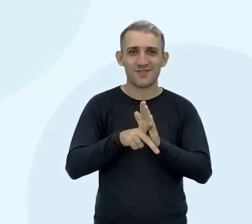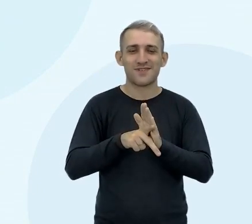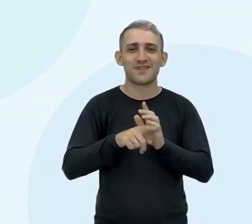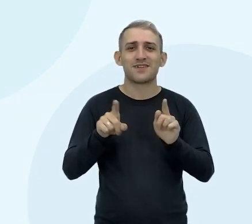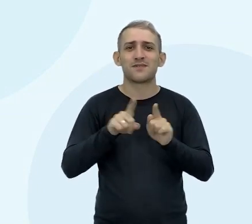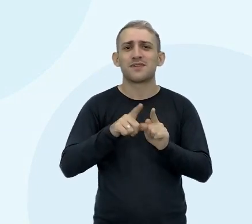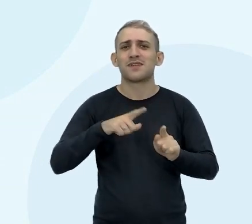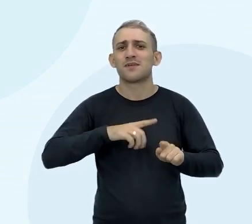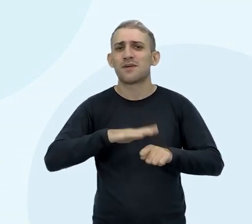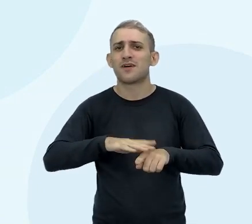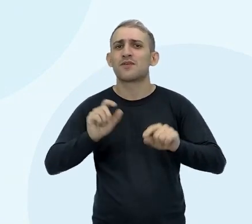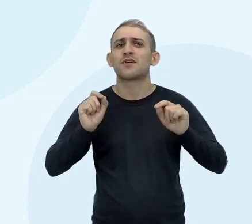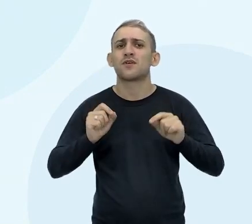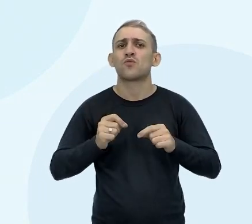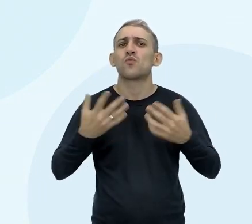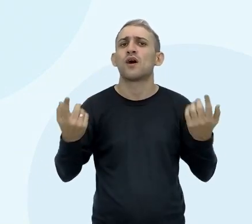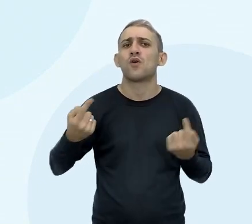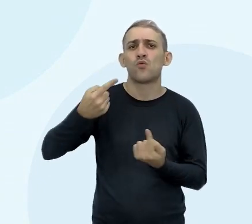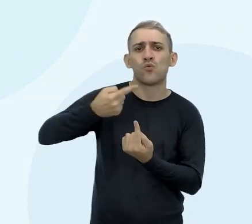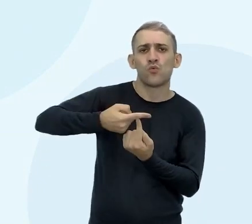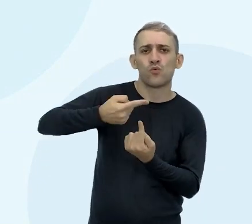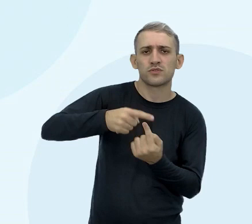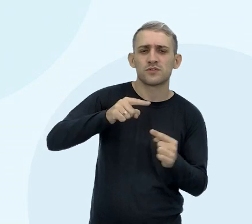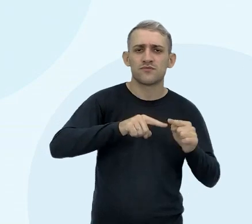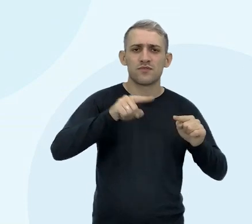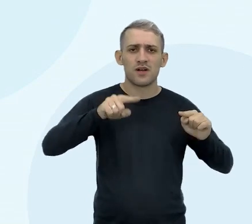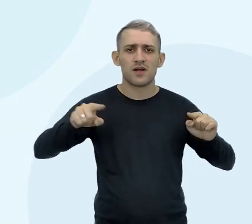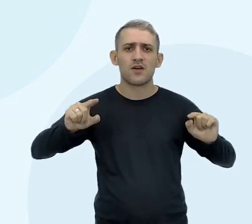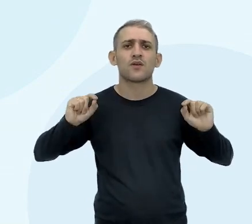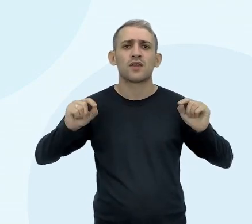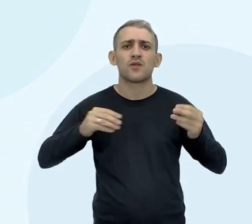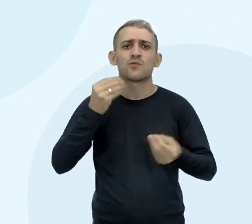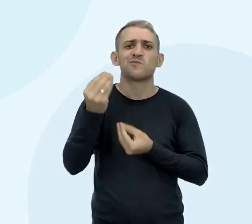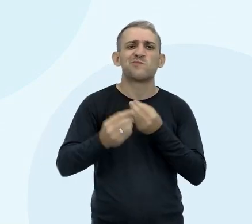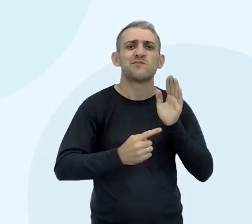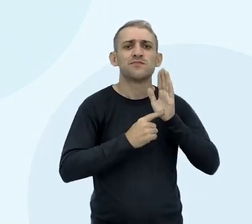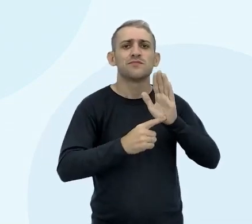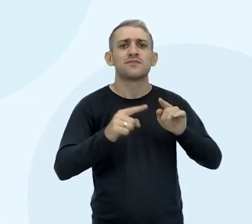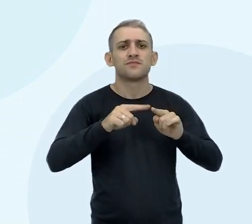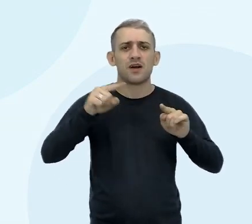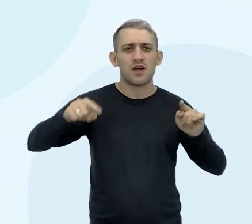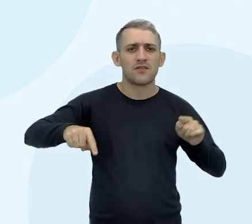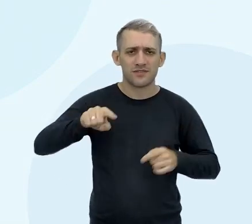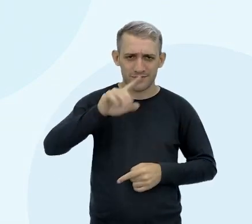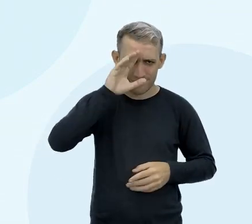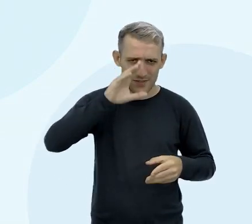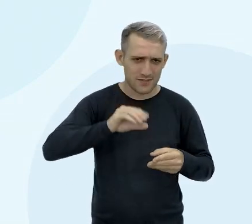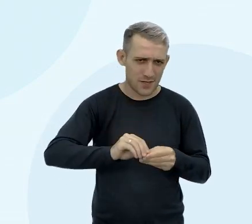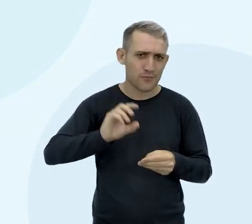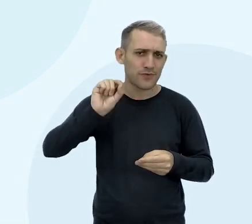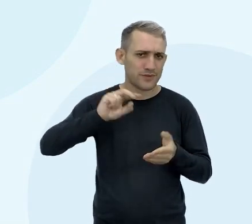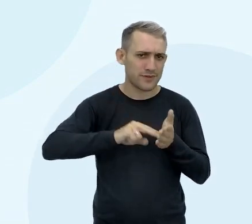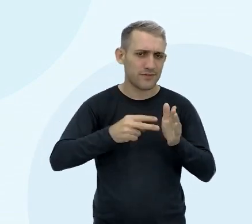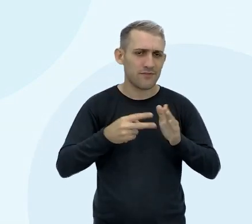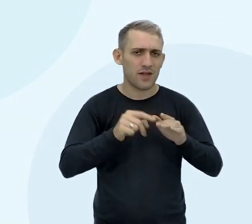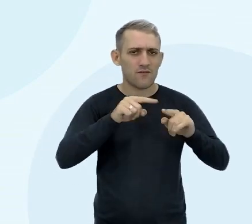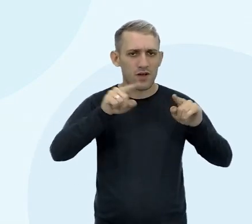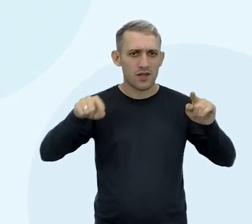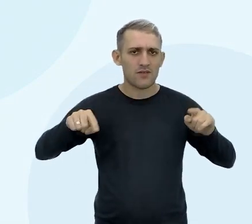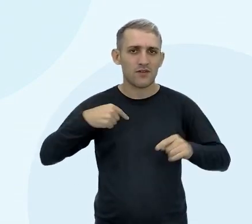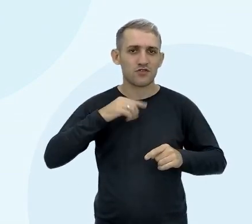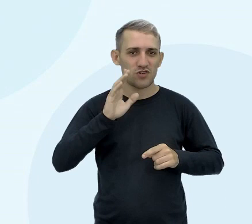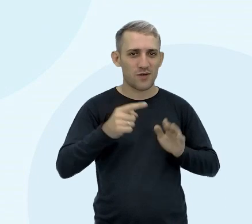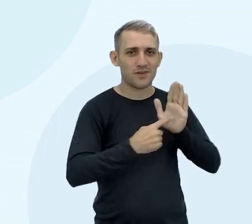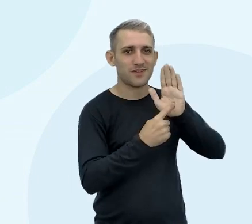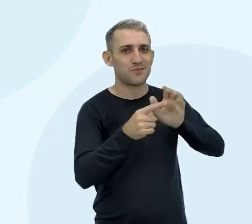mais? Quais são os tipos de variáveis? Como indicam variáveis? Você já sabe o que é variável, né? Eu já apresentei para vocês o que é